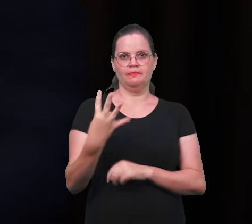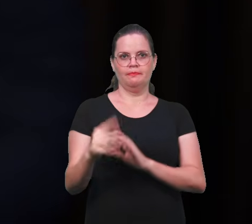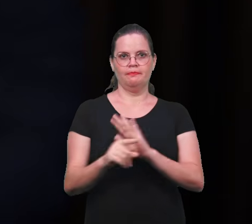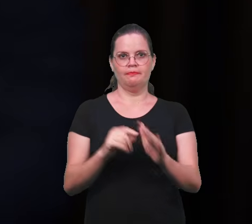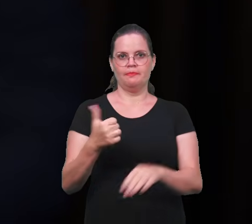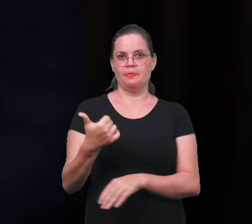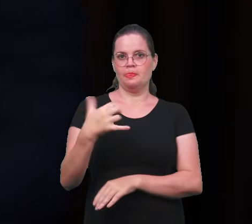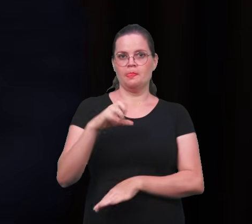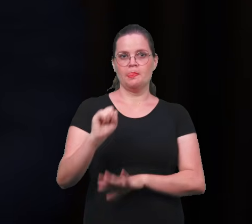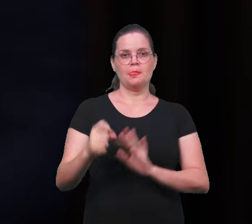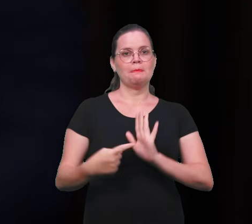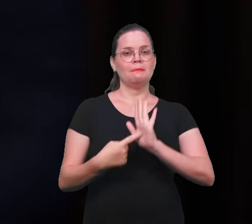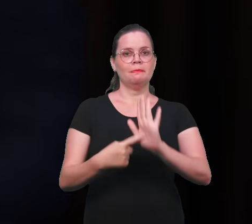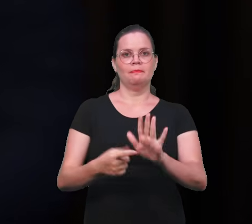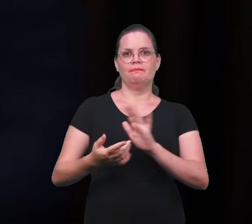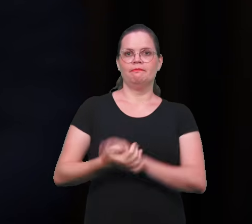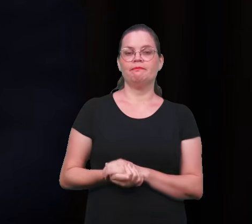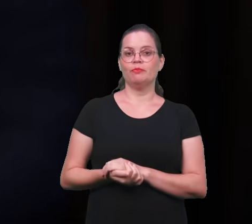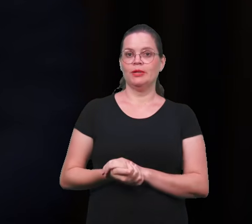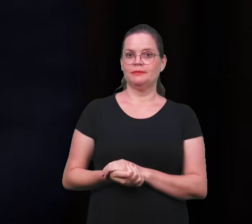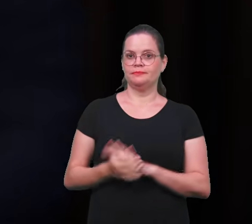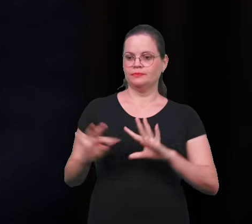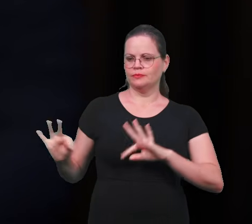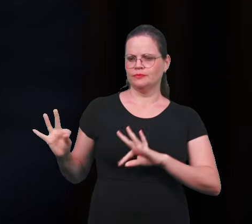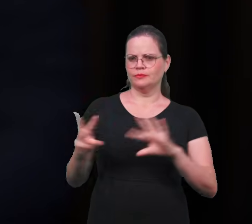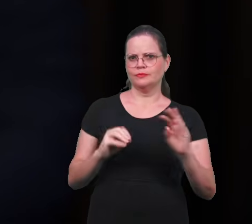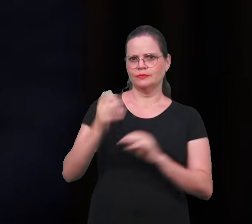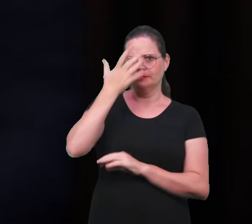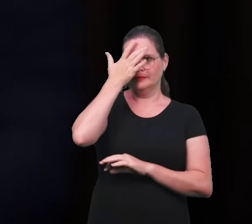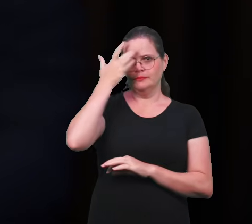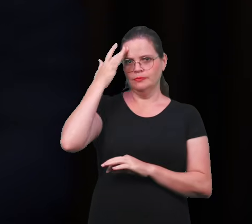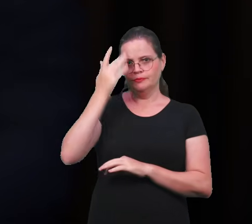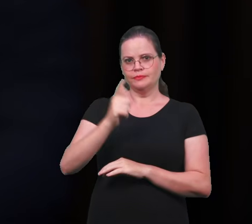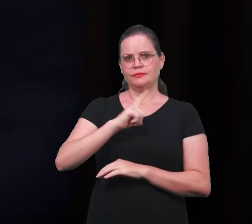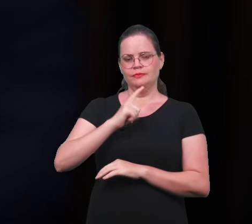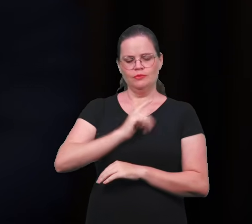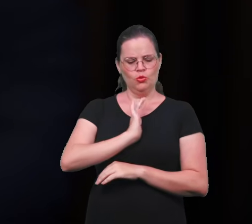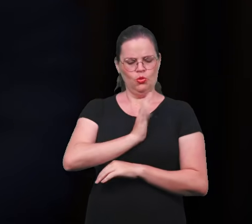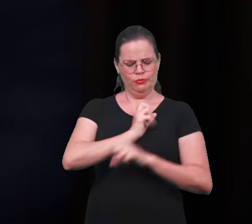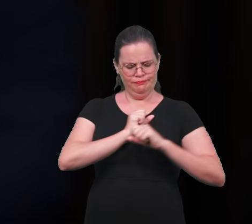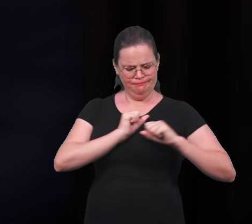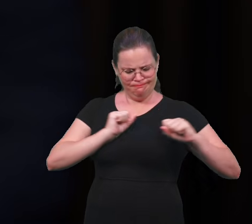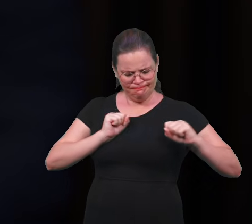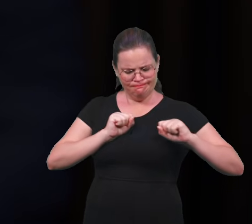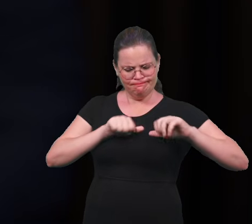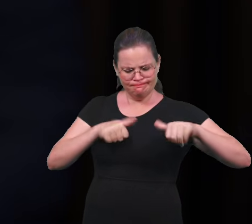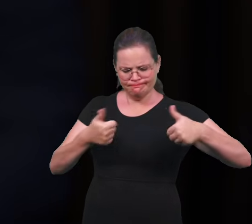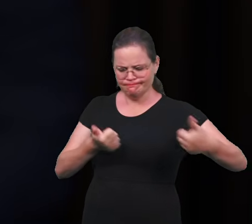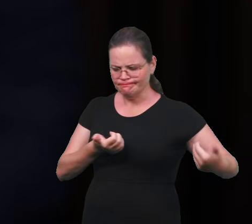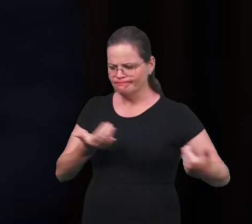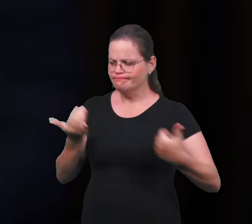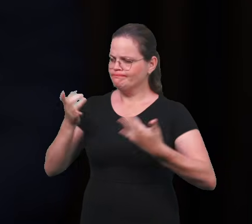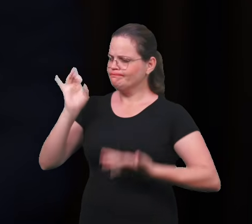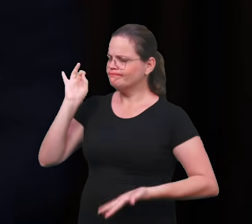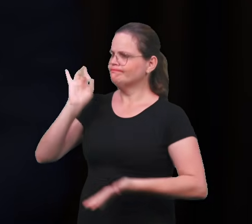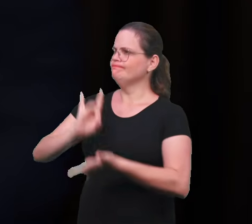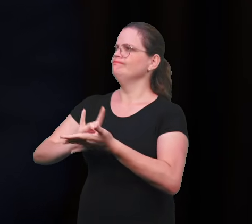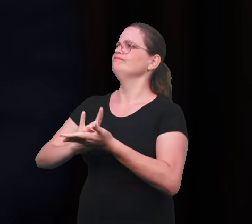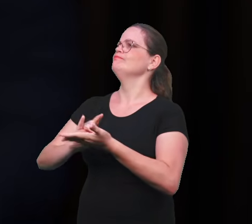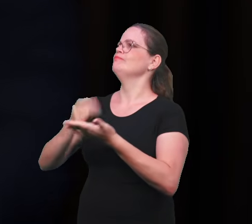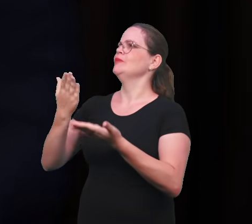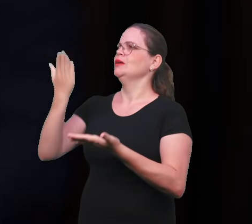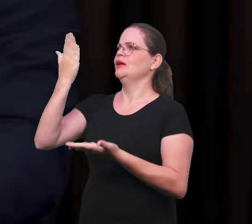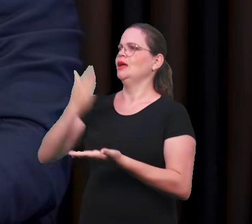o Senhor dos que têm o coração quebrantado e salva os contritos